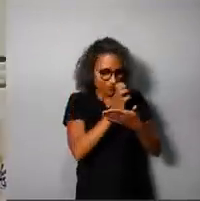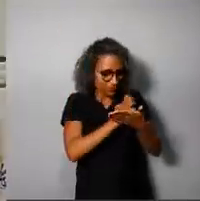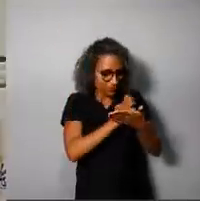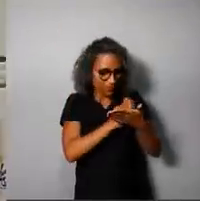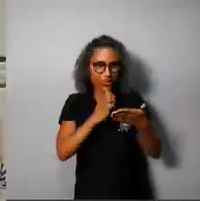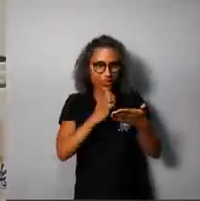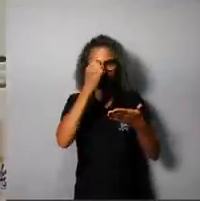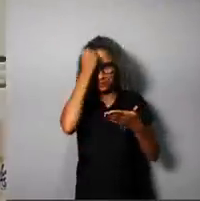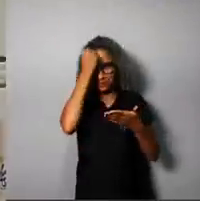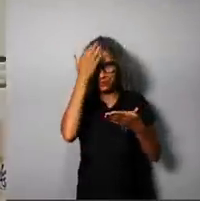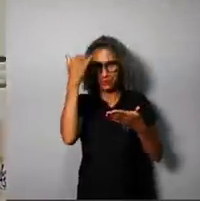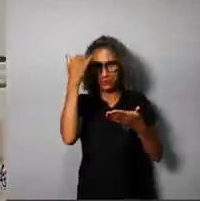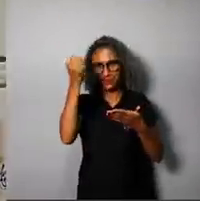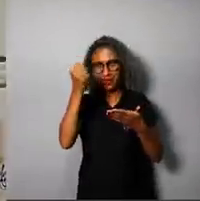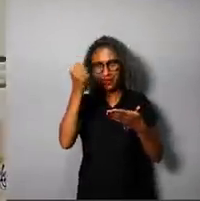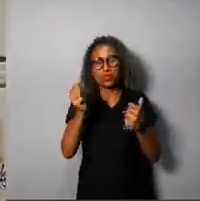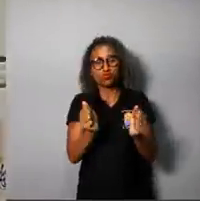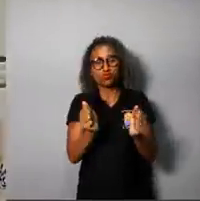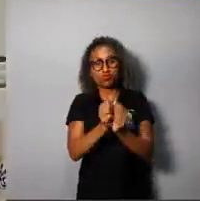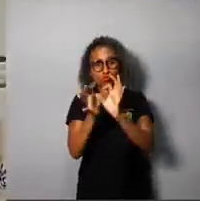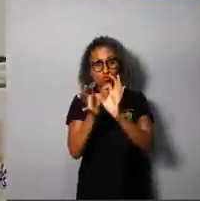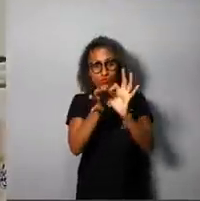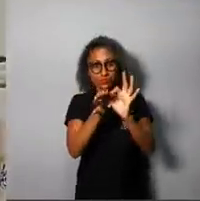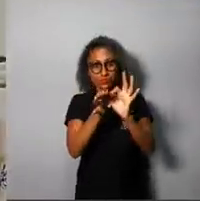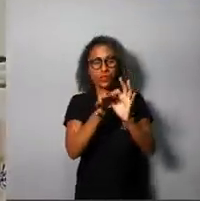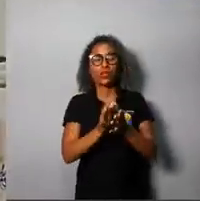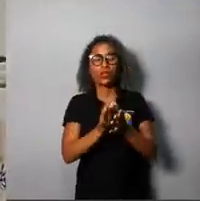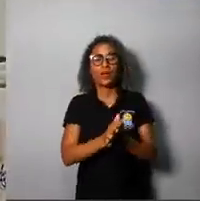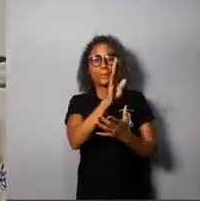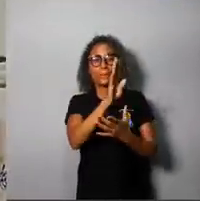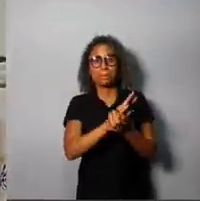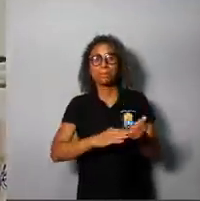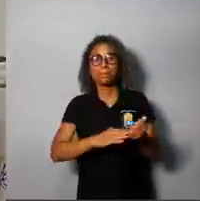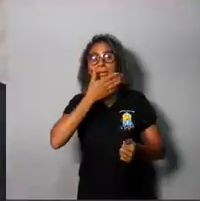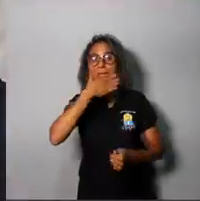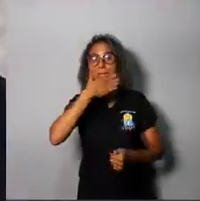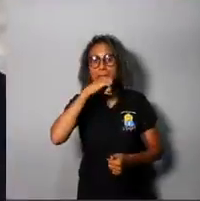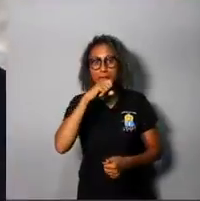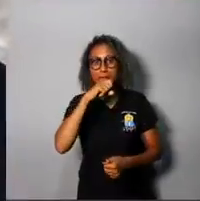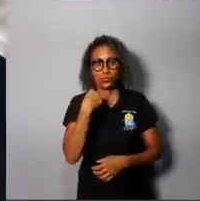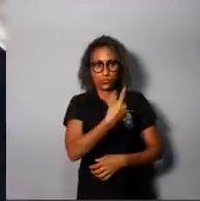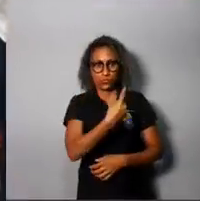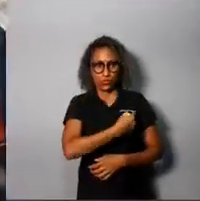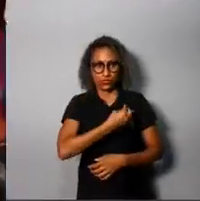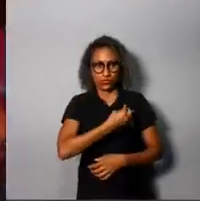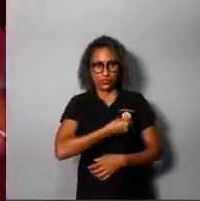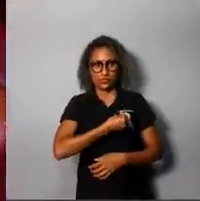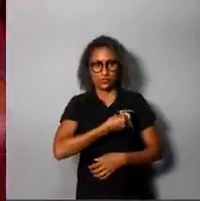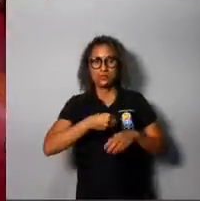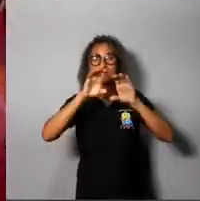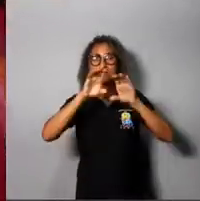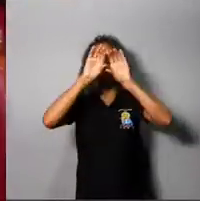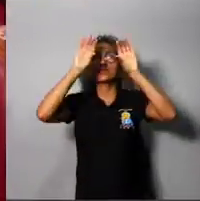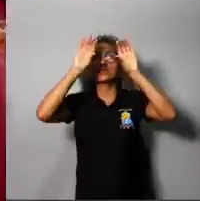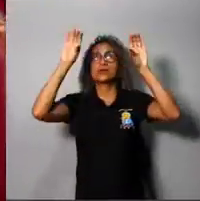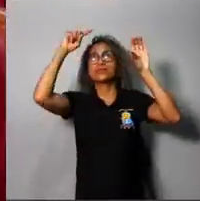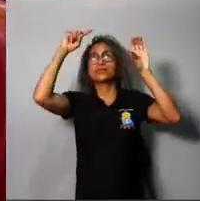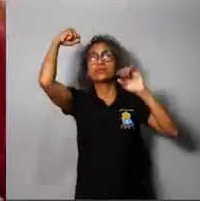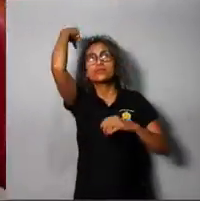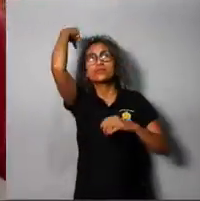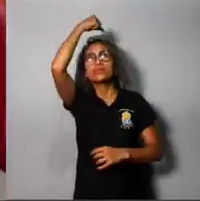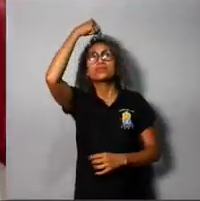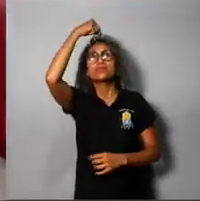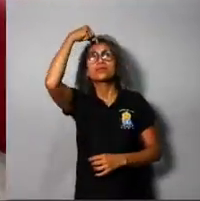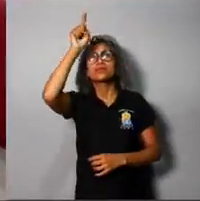dizer: Pai nosso, que estais nos céus, santificado seja o vosso